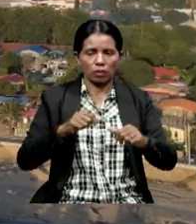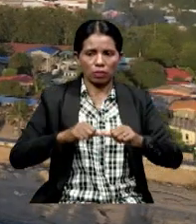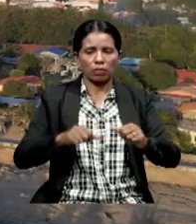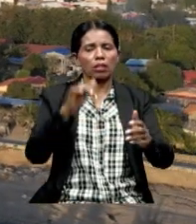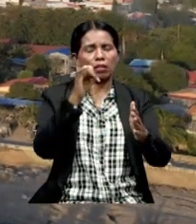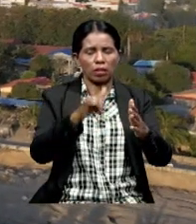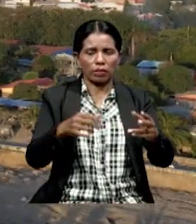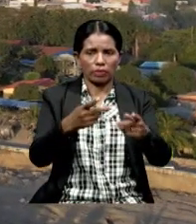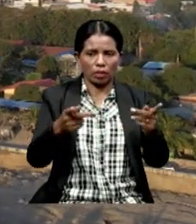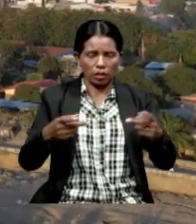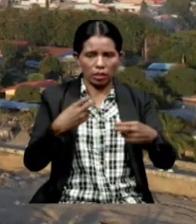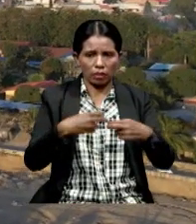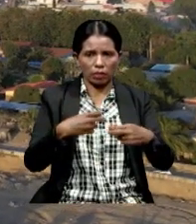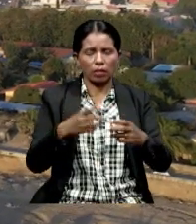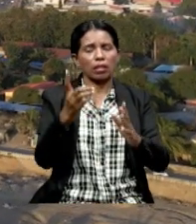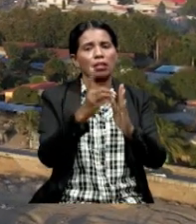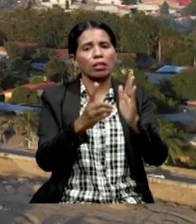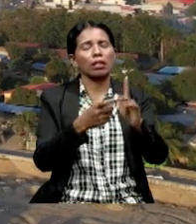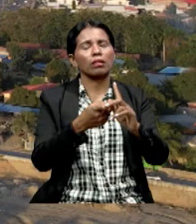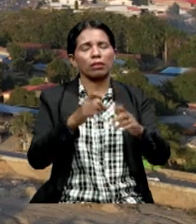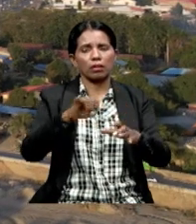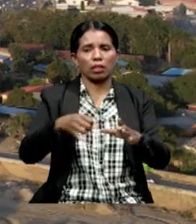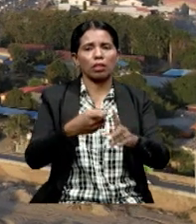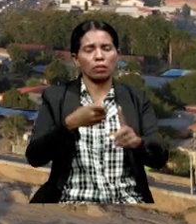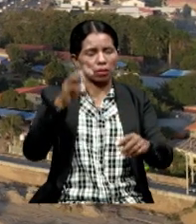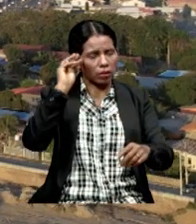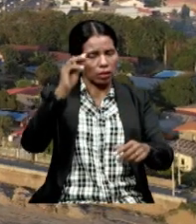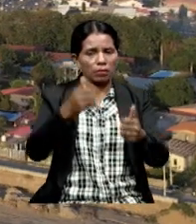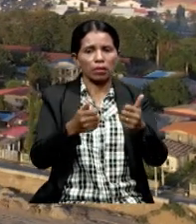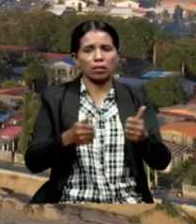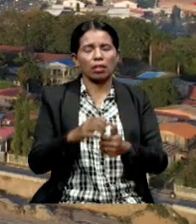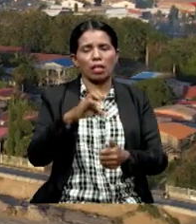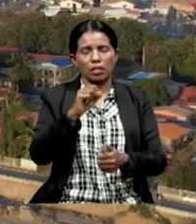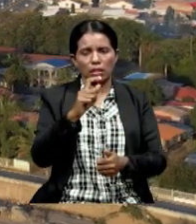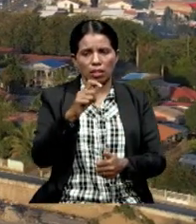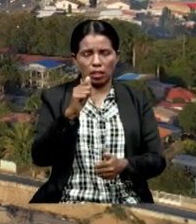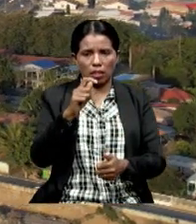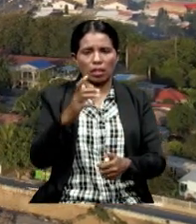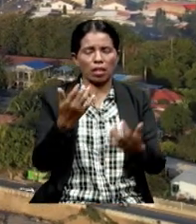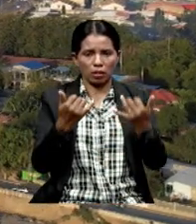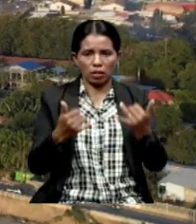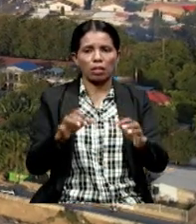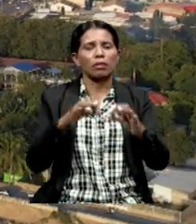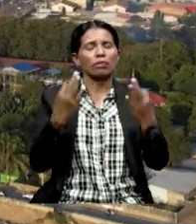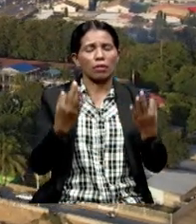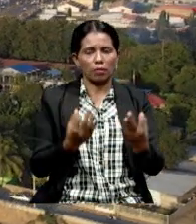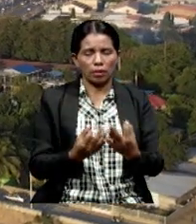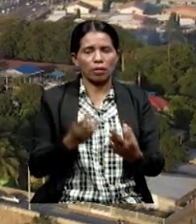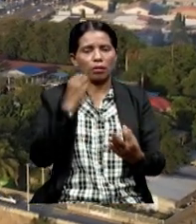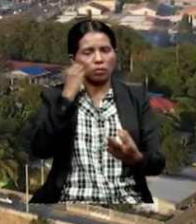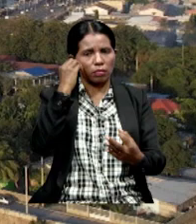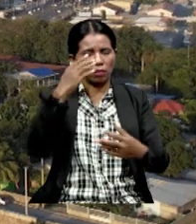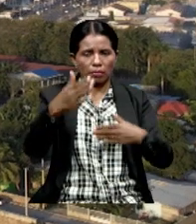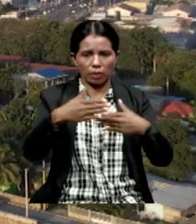are risco. Enquanto dado geral husi ministério administração estatal relata katak, dadao ne família ne be rela e a